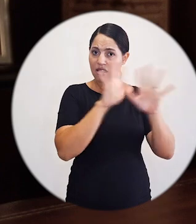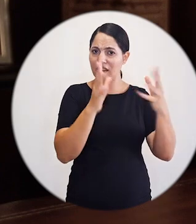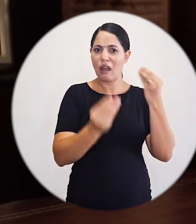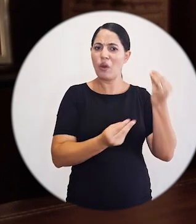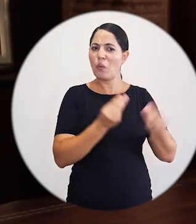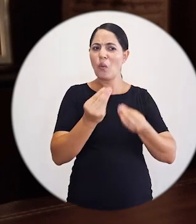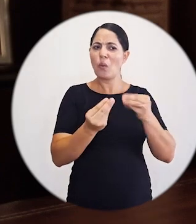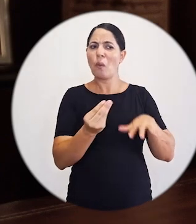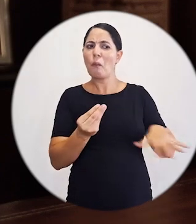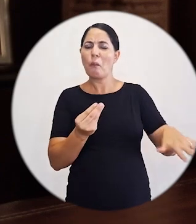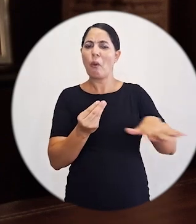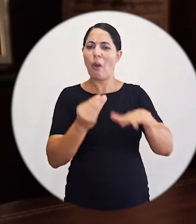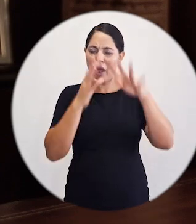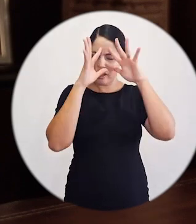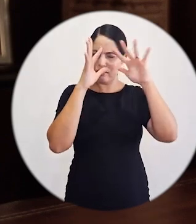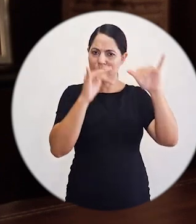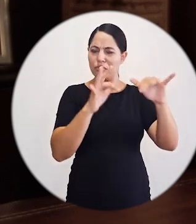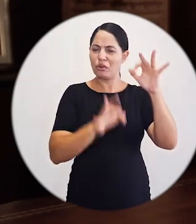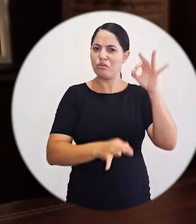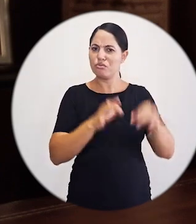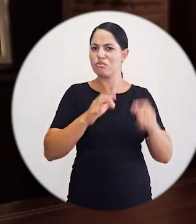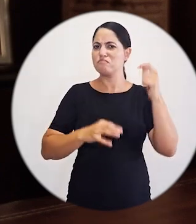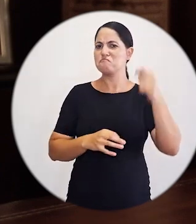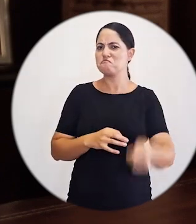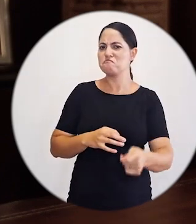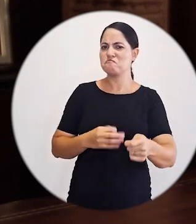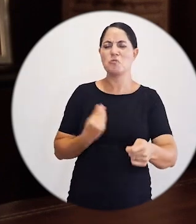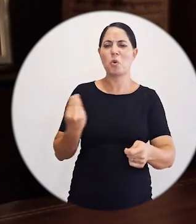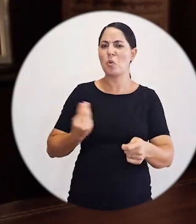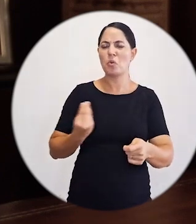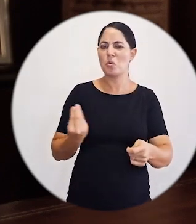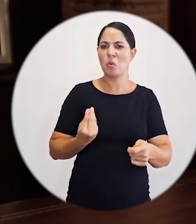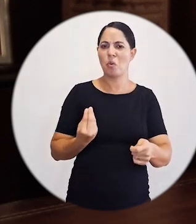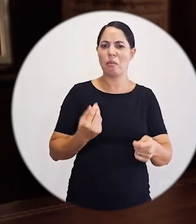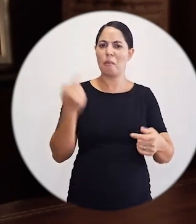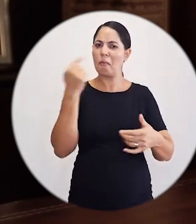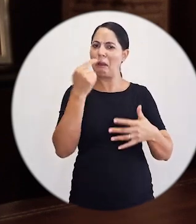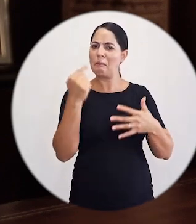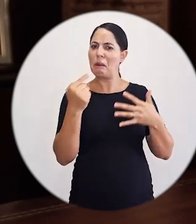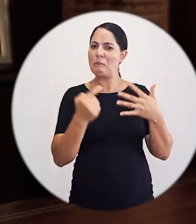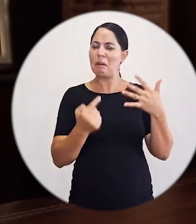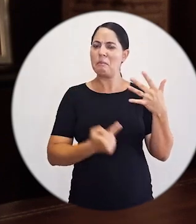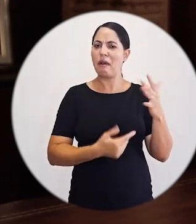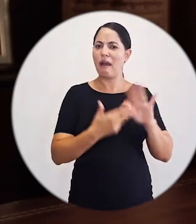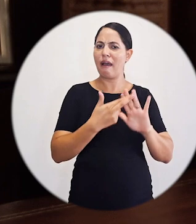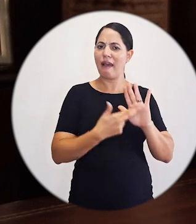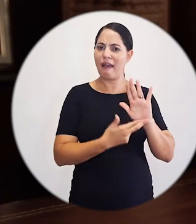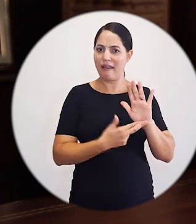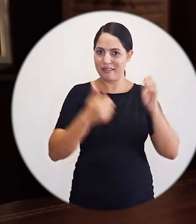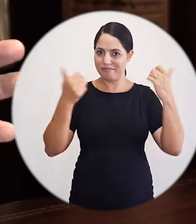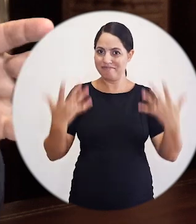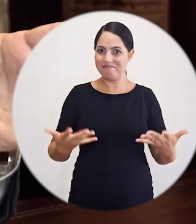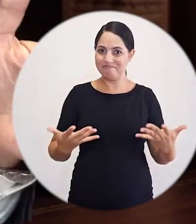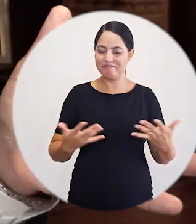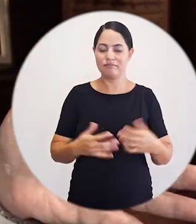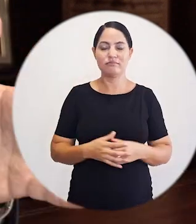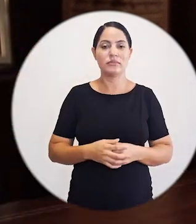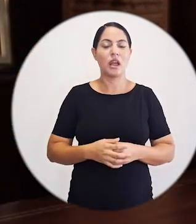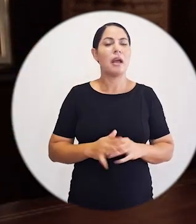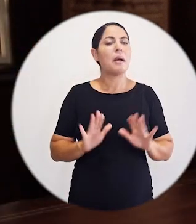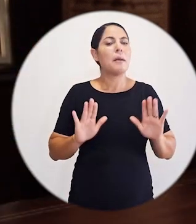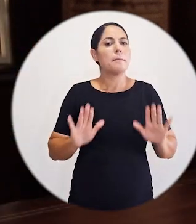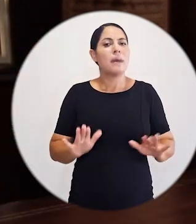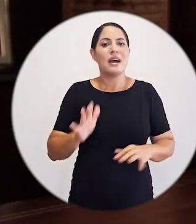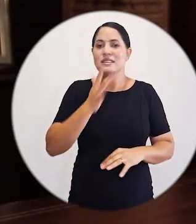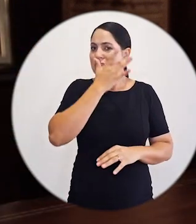de entender como que os tribunais julgarão a sua matéria caso eles se comportem de acordo com as